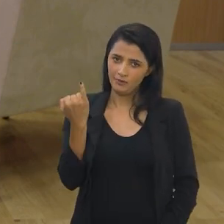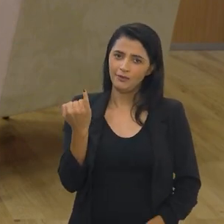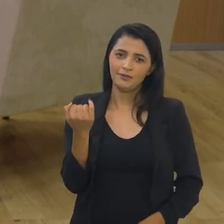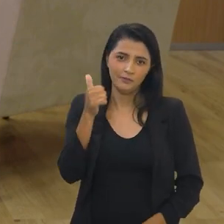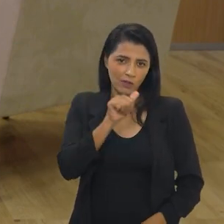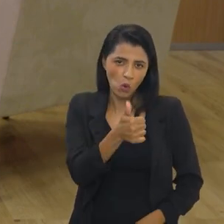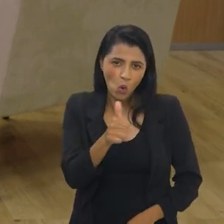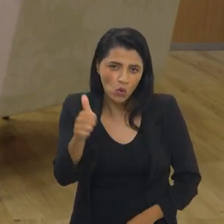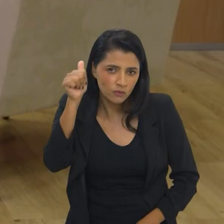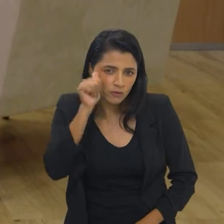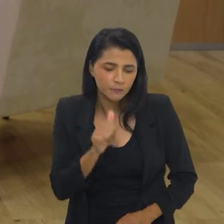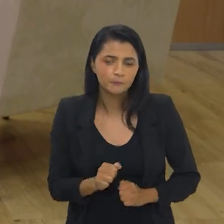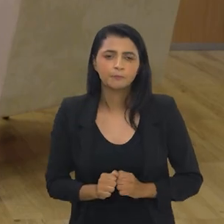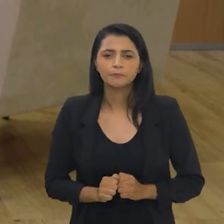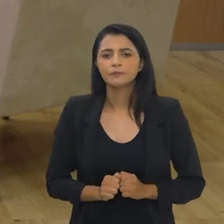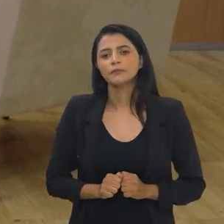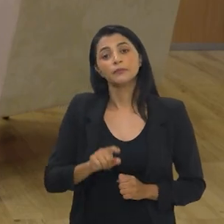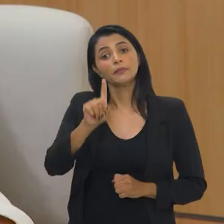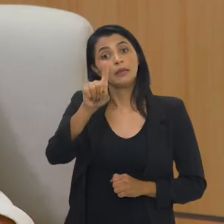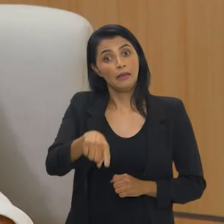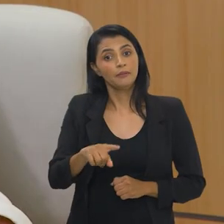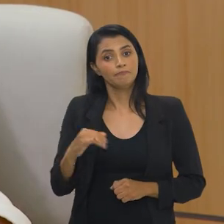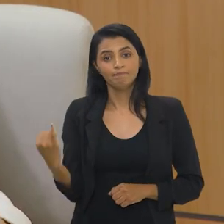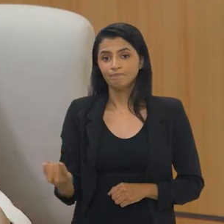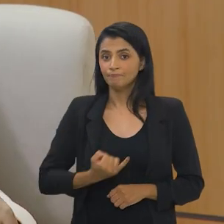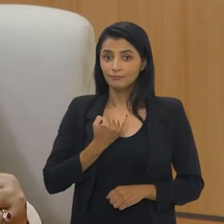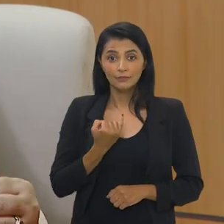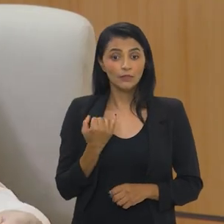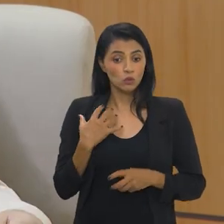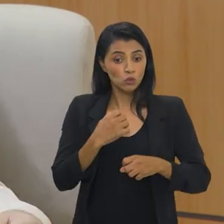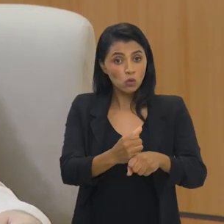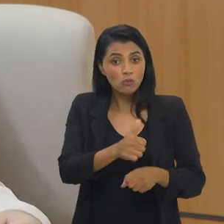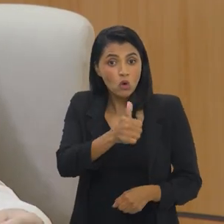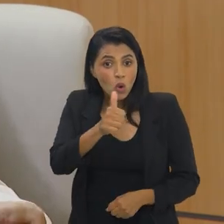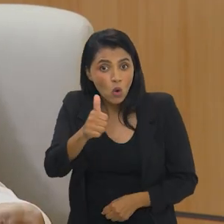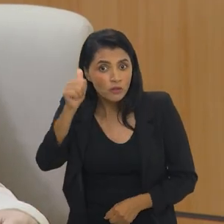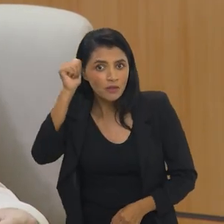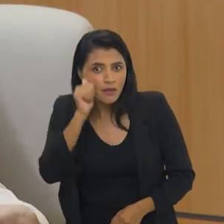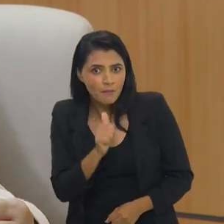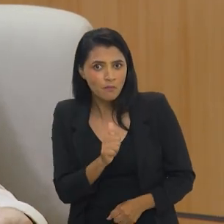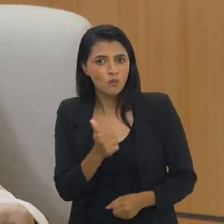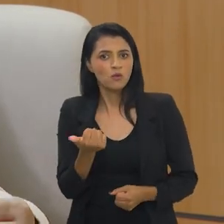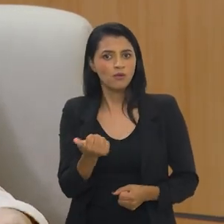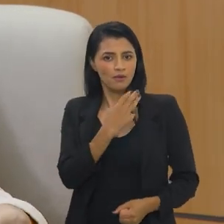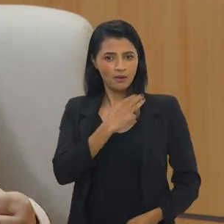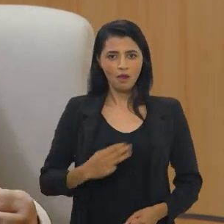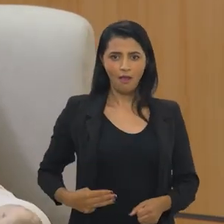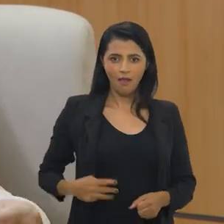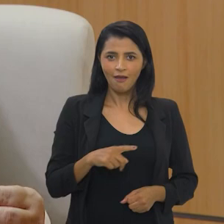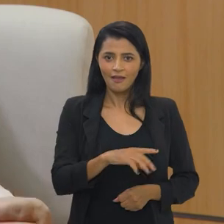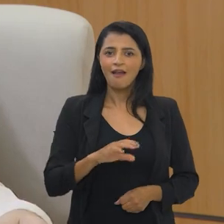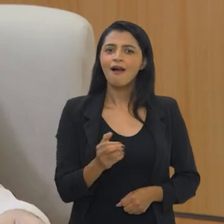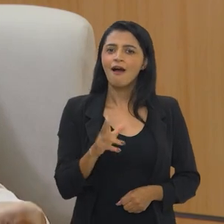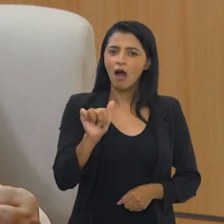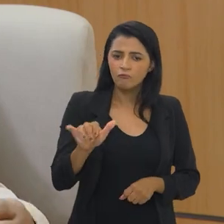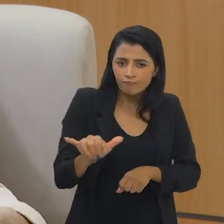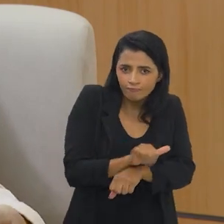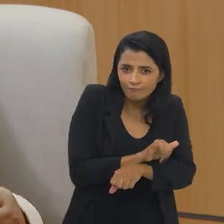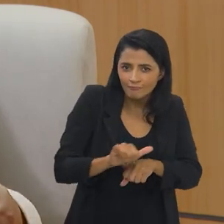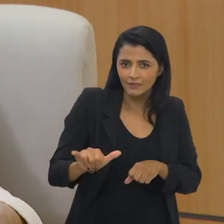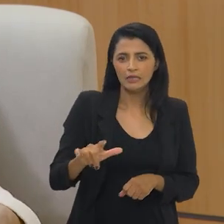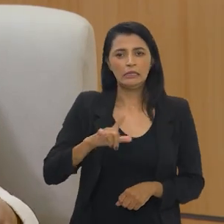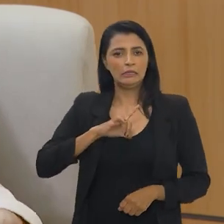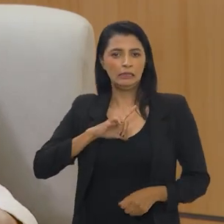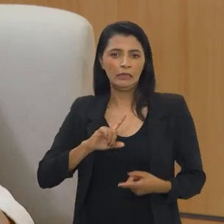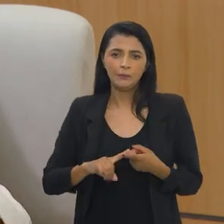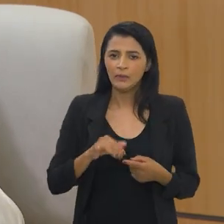com a importância disso eu acho fundamental né 11 mulheres e homens cargos estratégicos